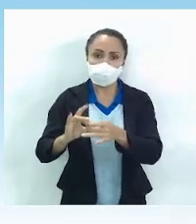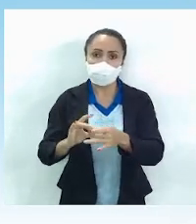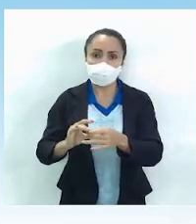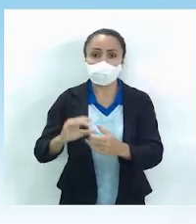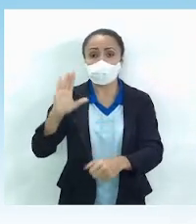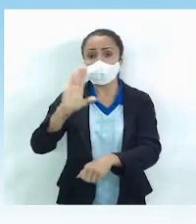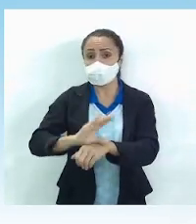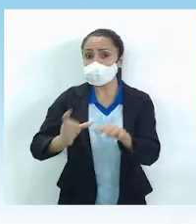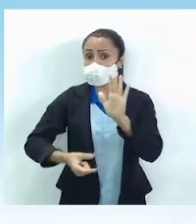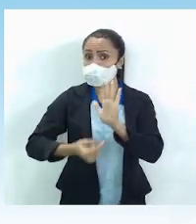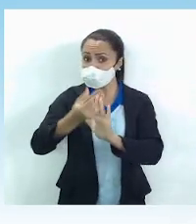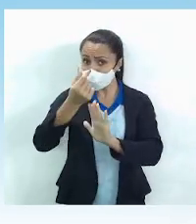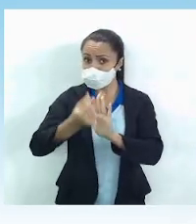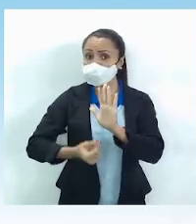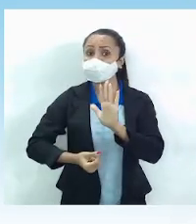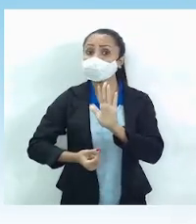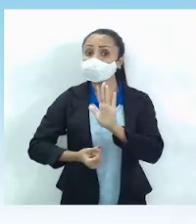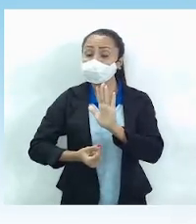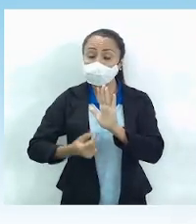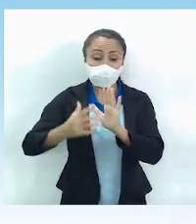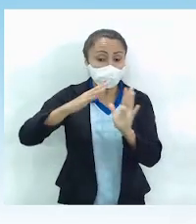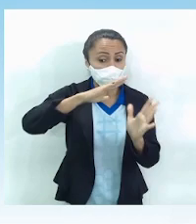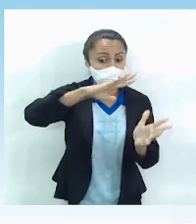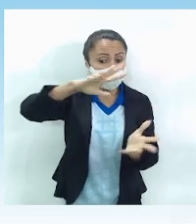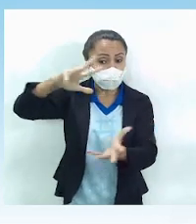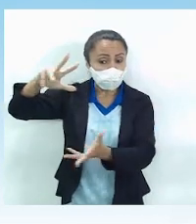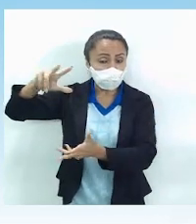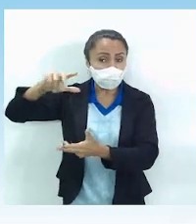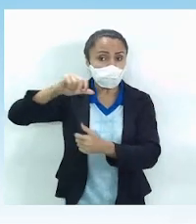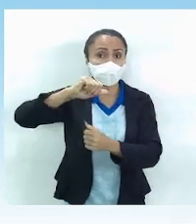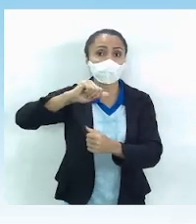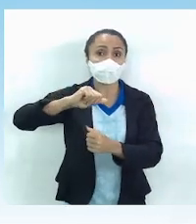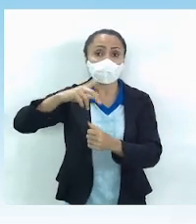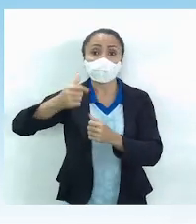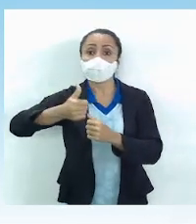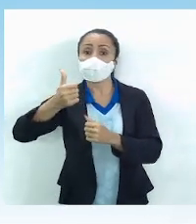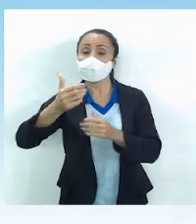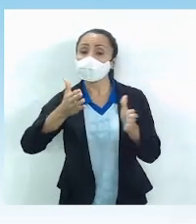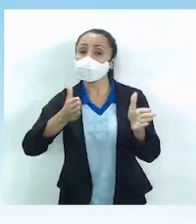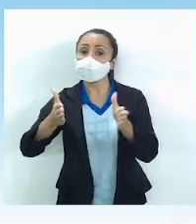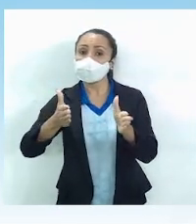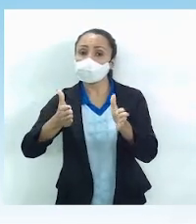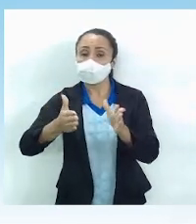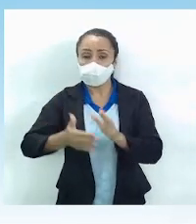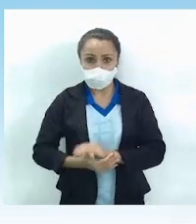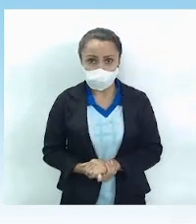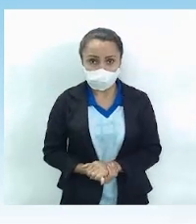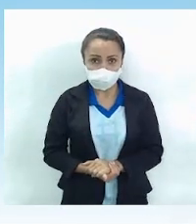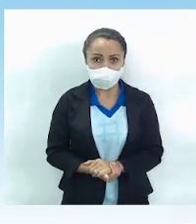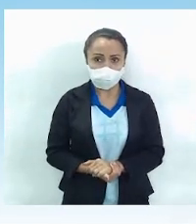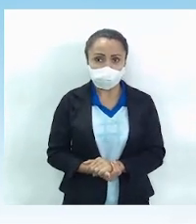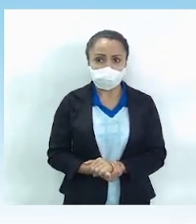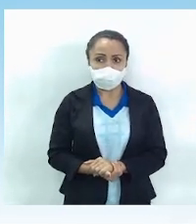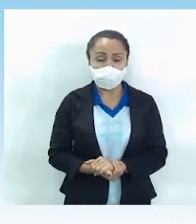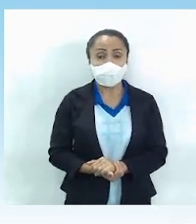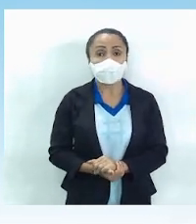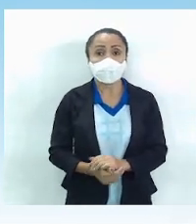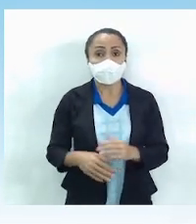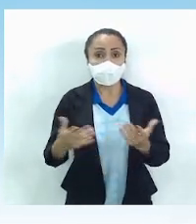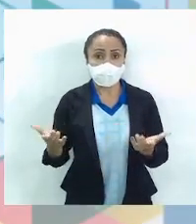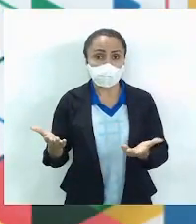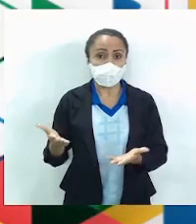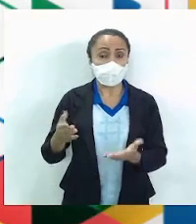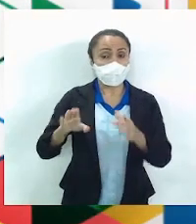né, baseado pelo mundo unipolar nesse primeiro período. Então, veja só, Estônia,